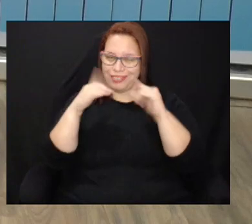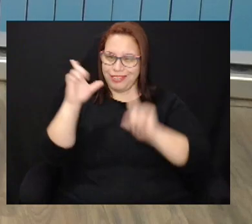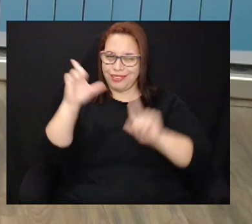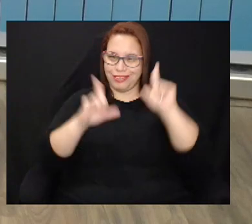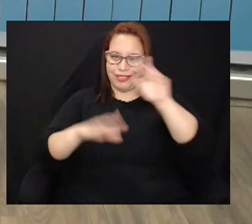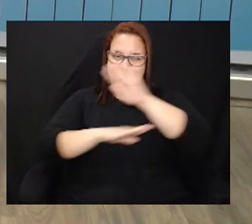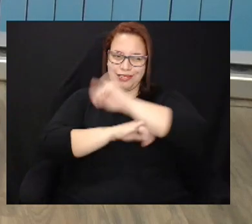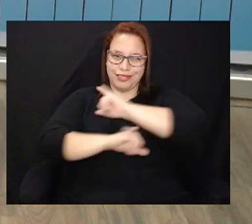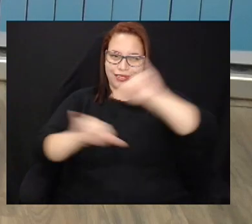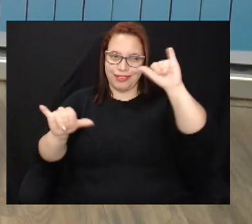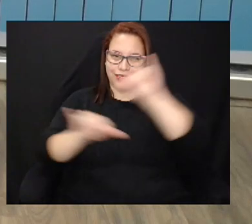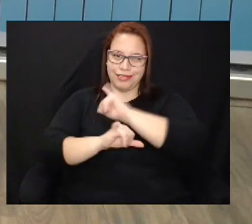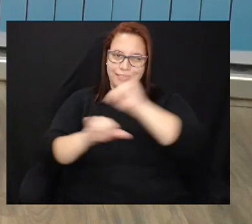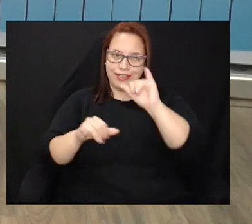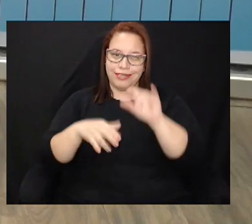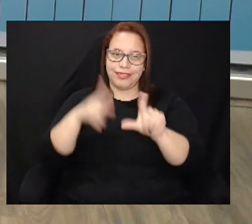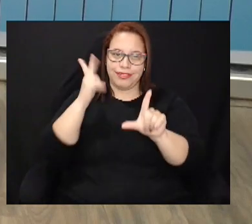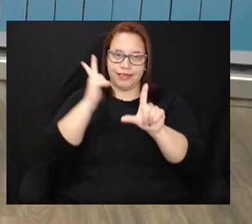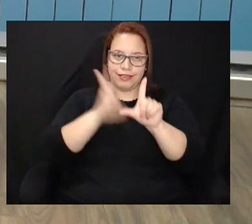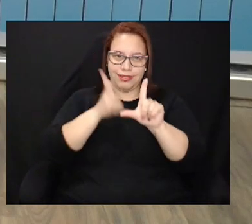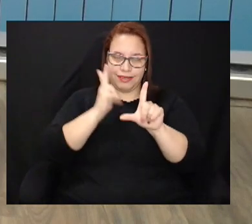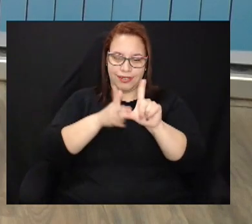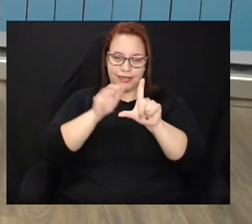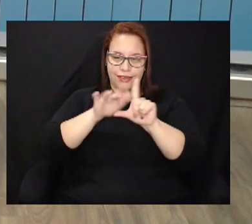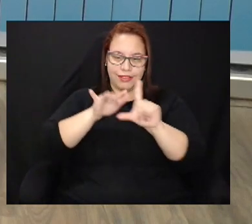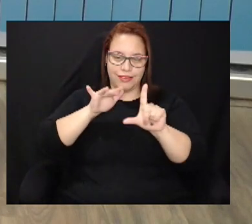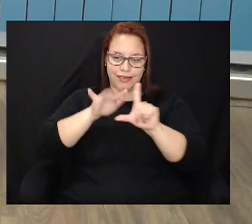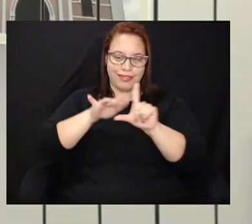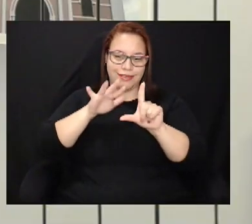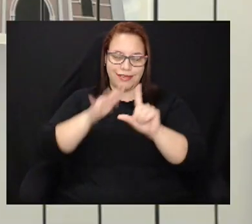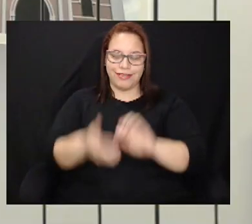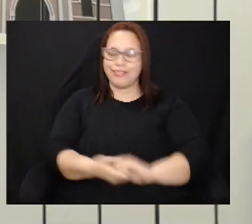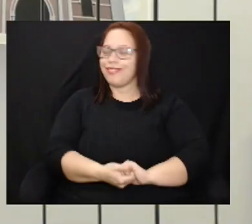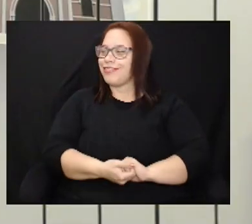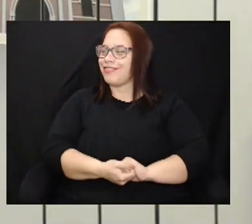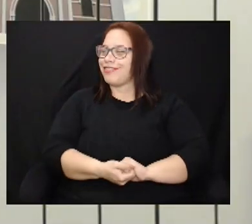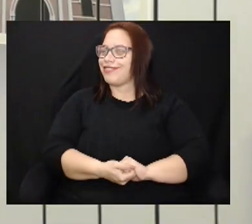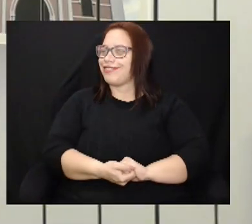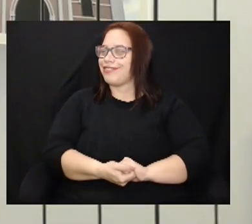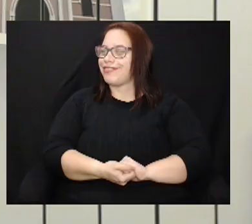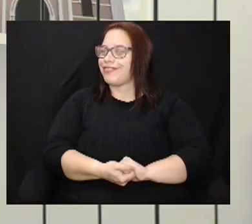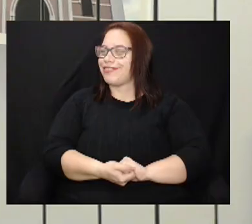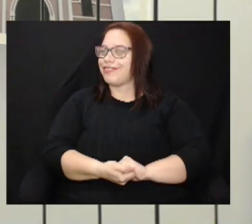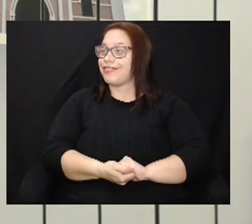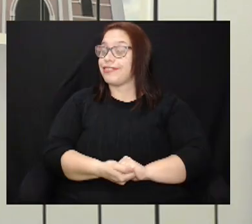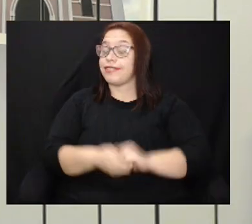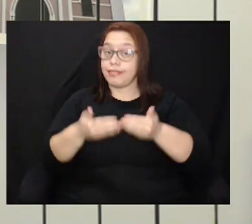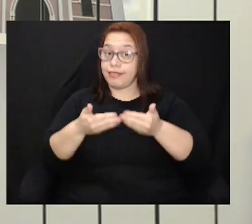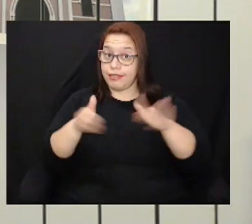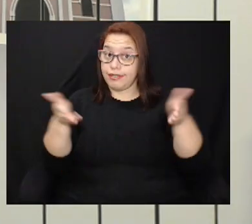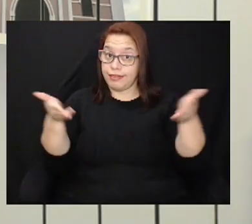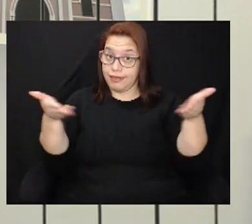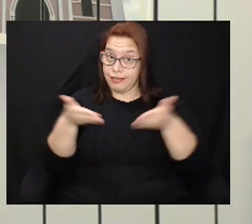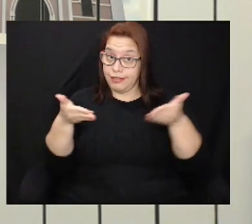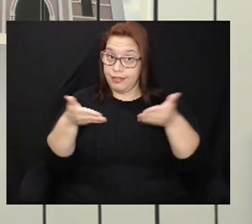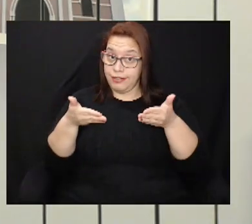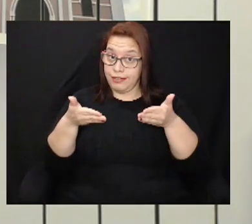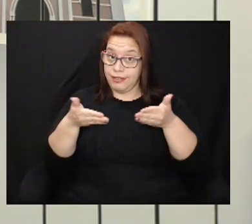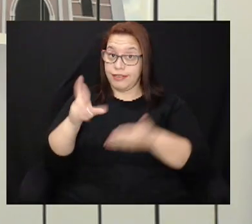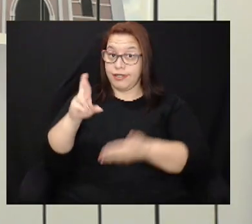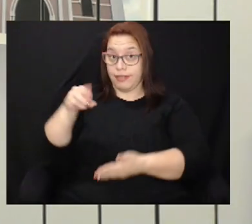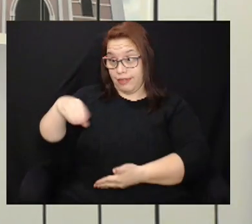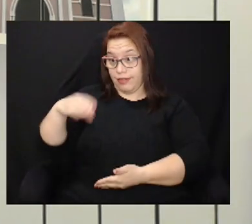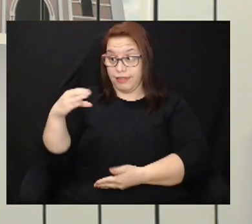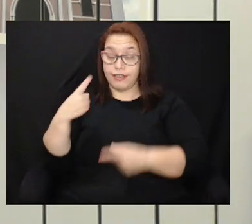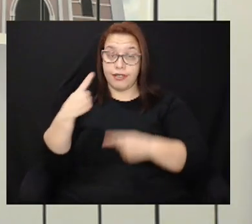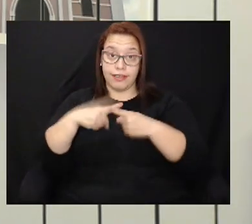telejornal, apontando a câmera do seu celular para o QR Code. A gente abre a edição de hoje com as notícias da metrópole, porque